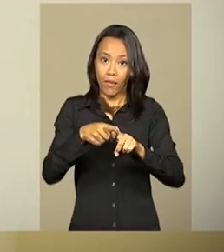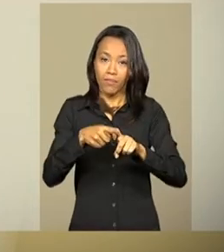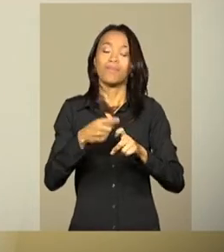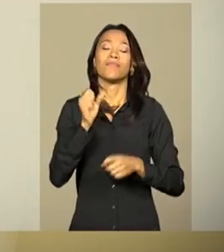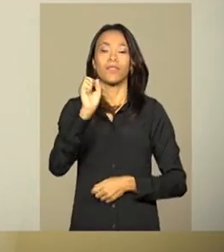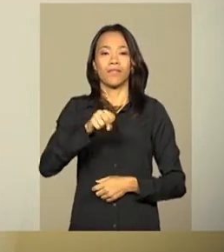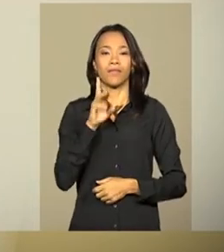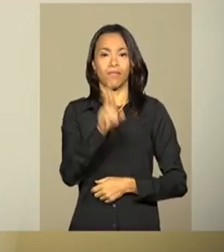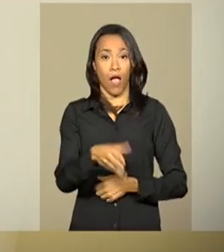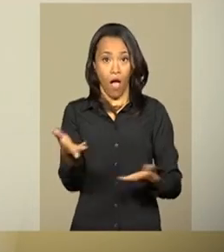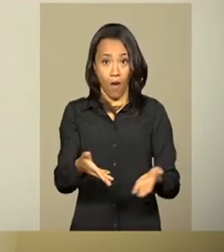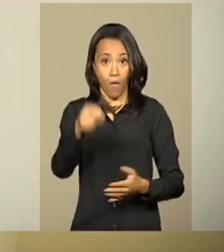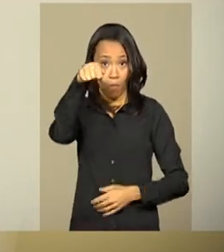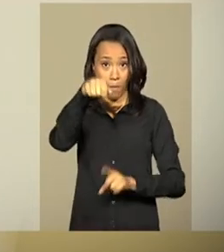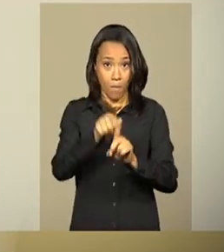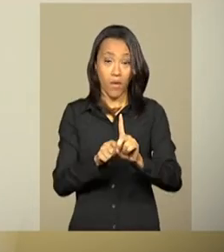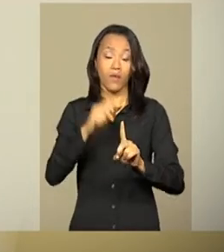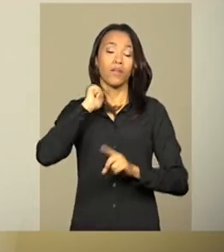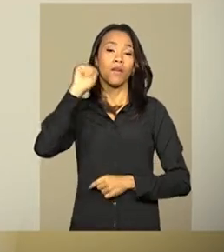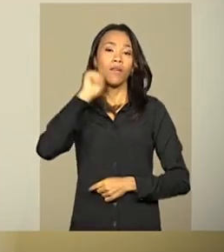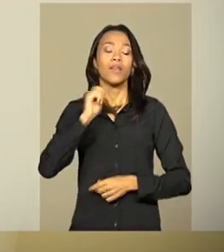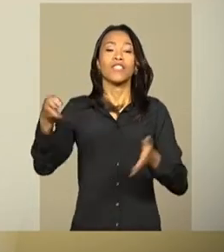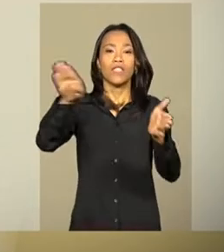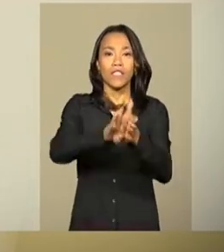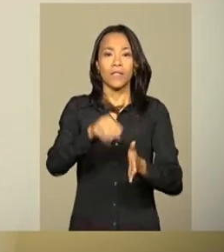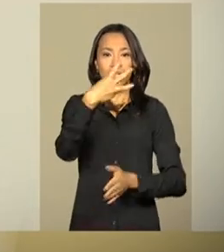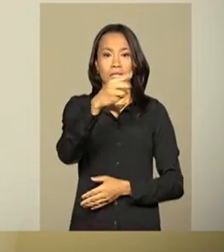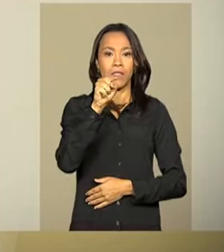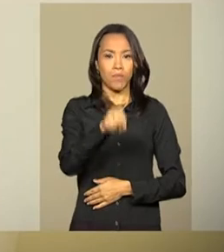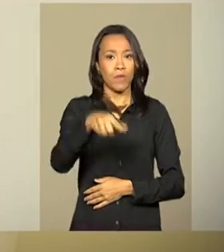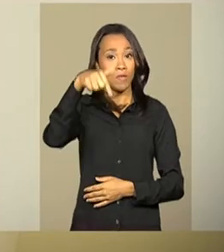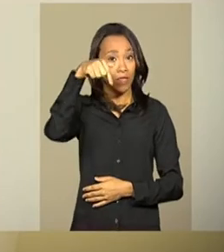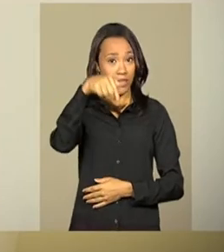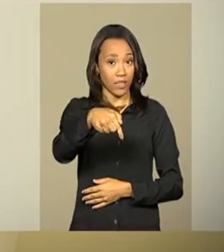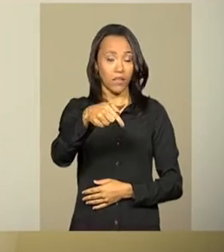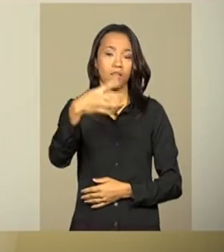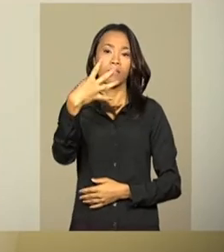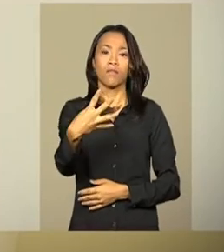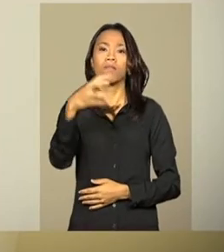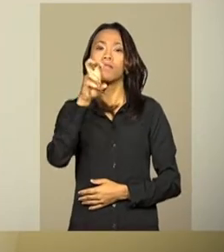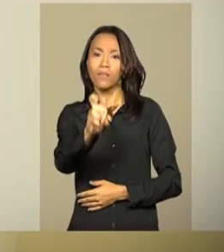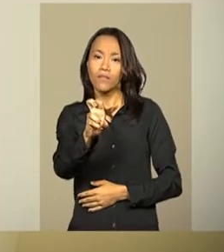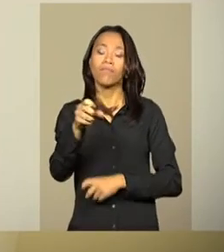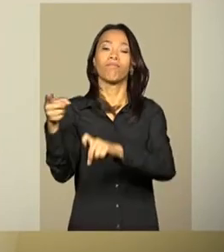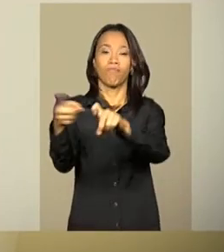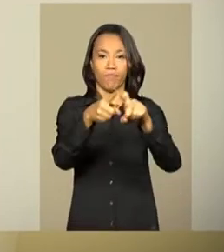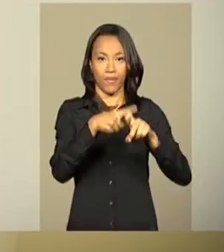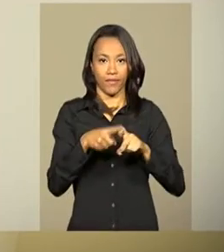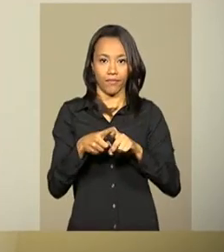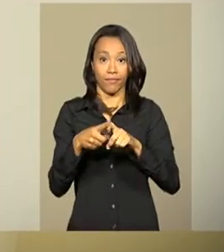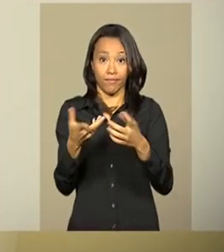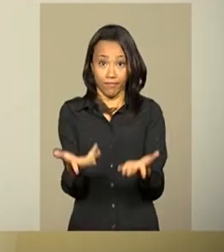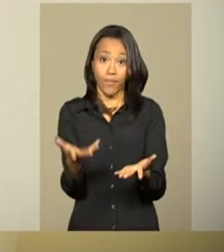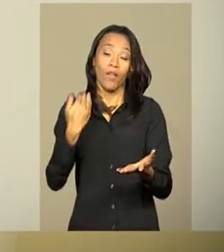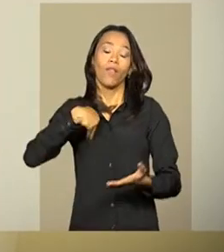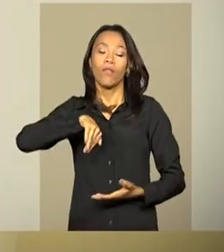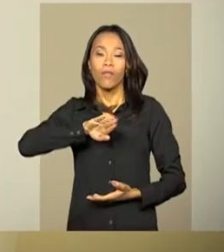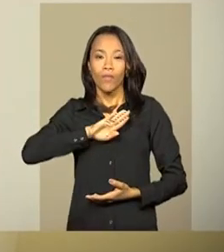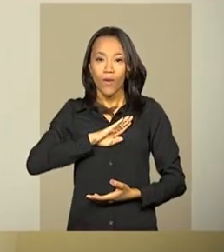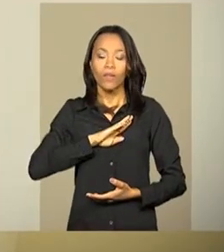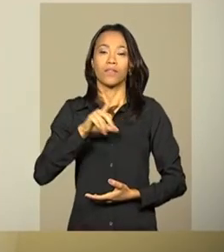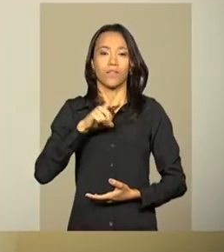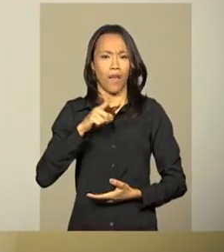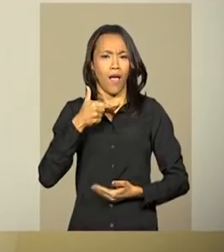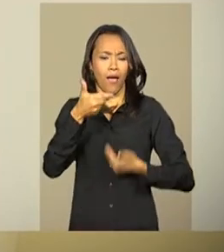Luciano agora em abril estão chegando mais 3.745 médicos aí nós estaremos